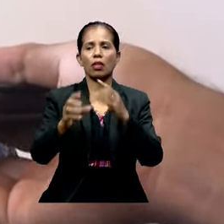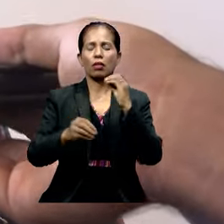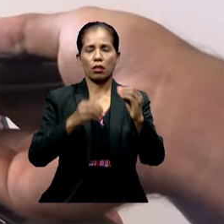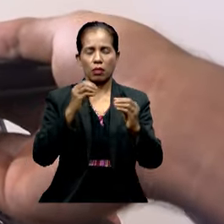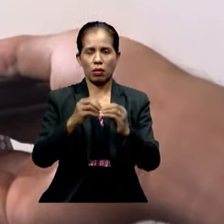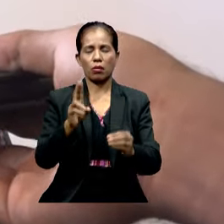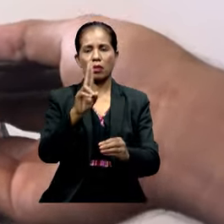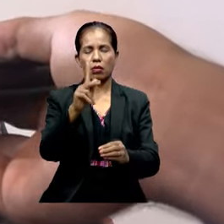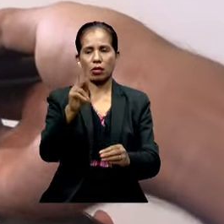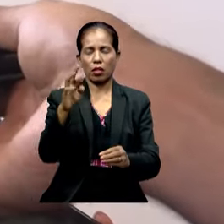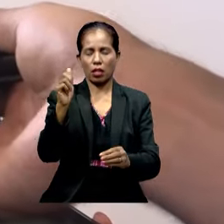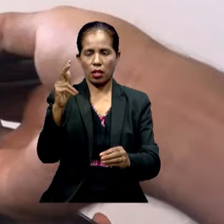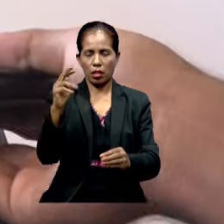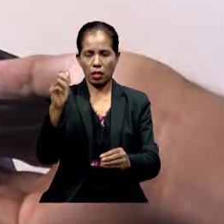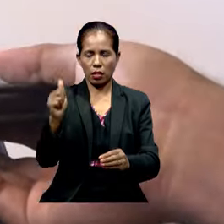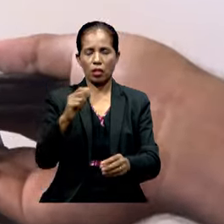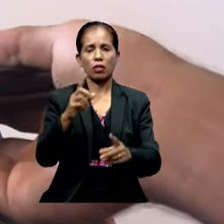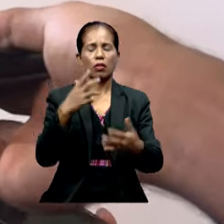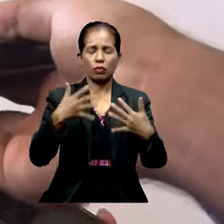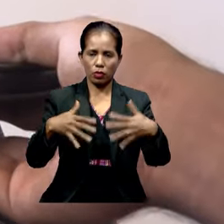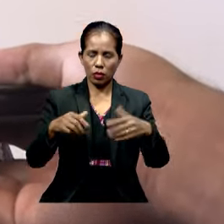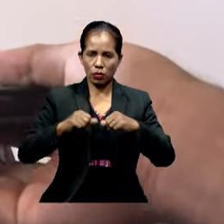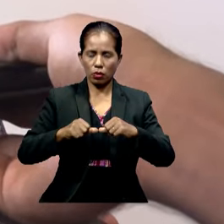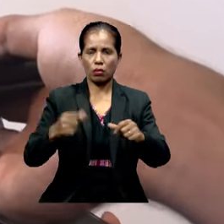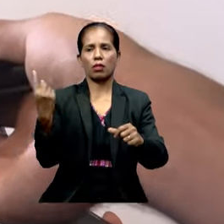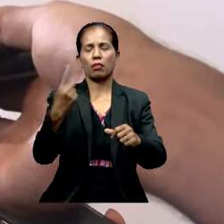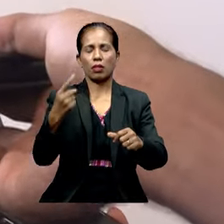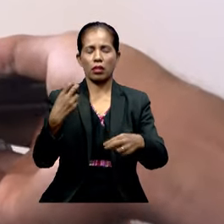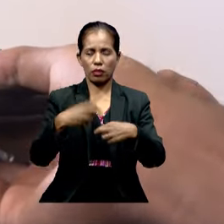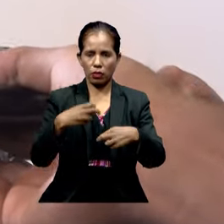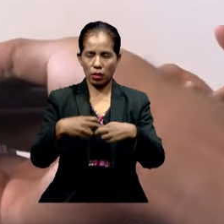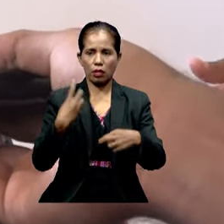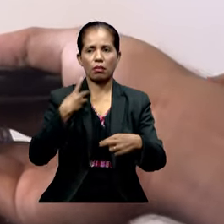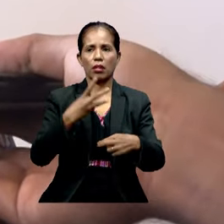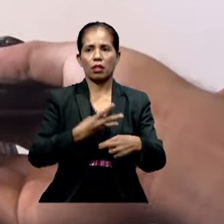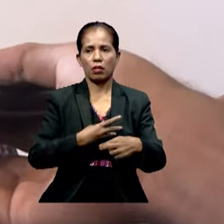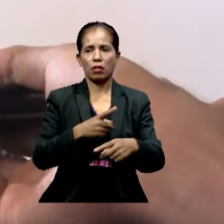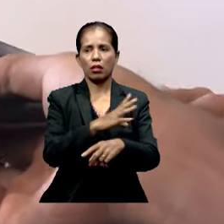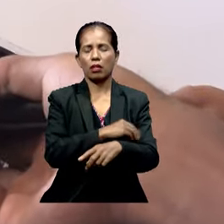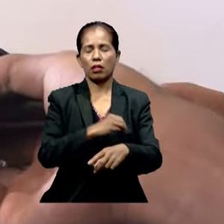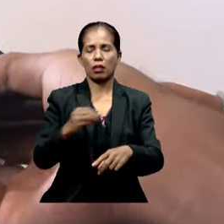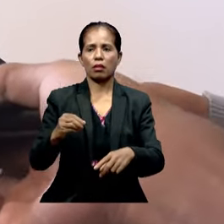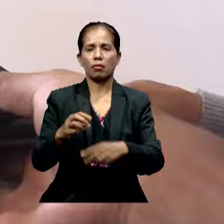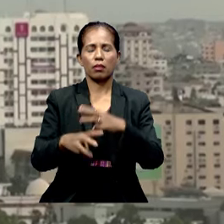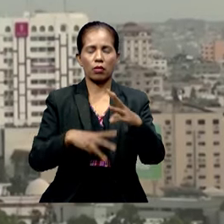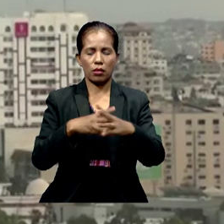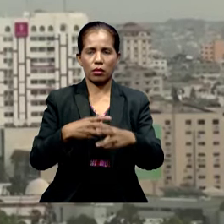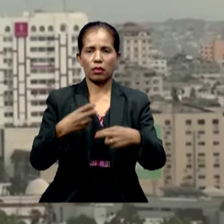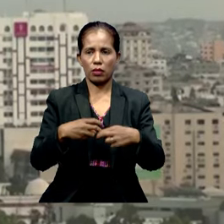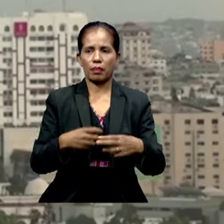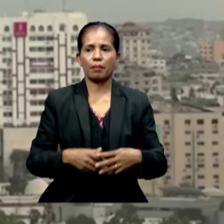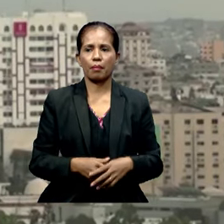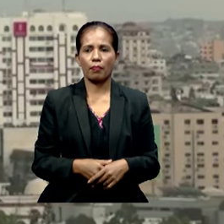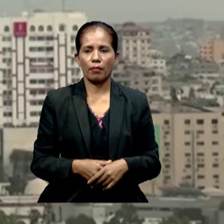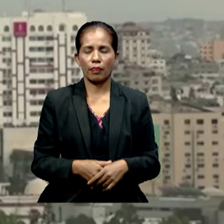Ucrânia, fundo na ONU, impacta e todo, botamos a lei no fundo, depois o mundo, o resto, não sofre. E a